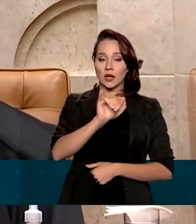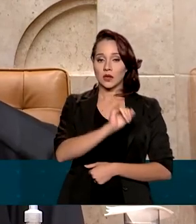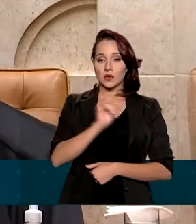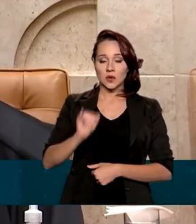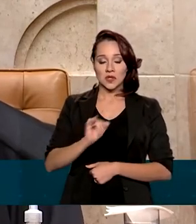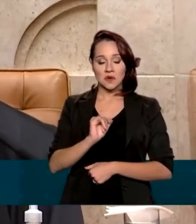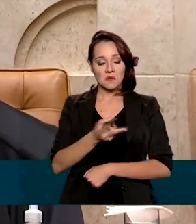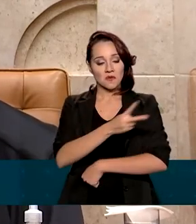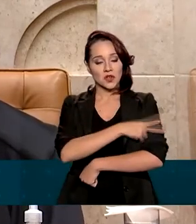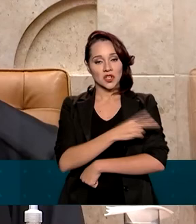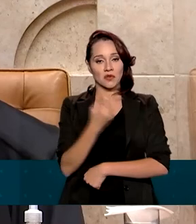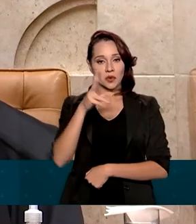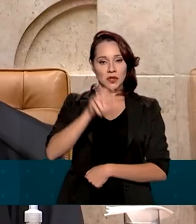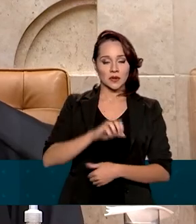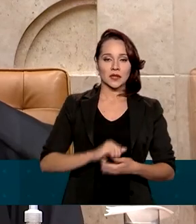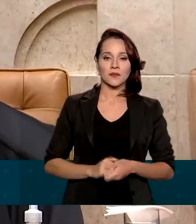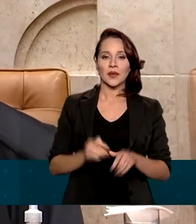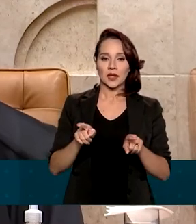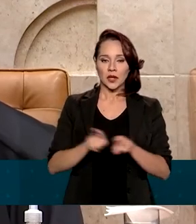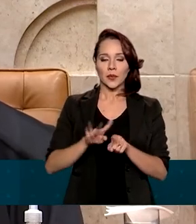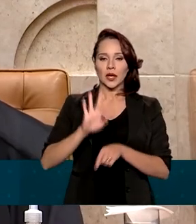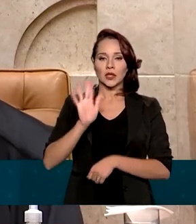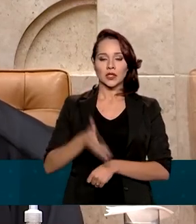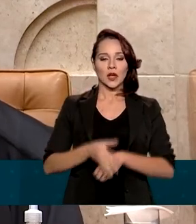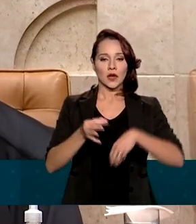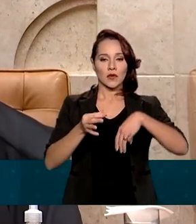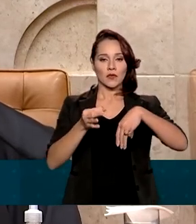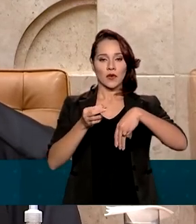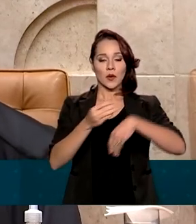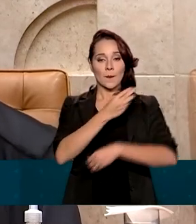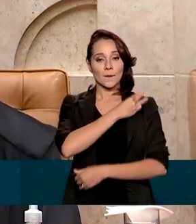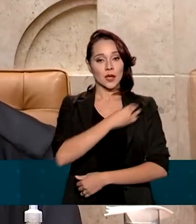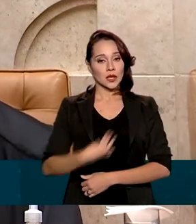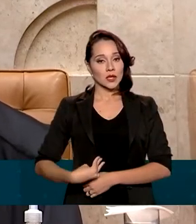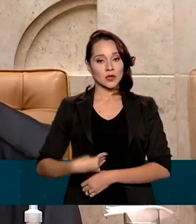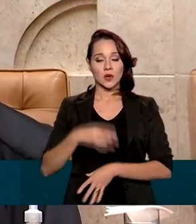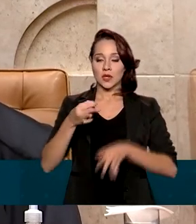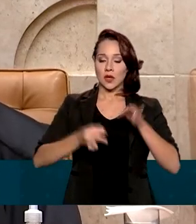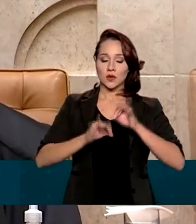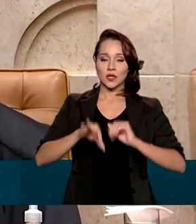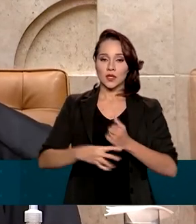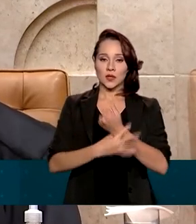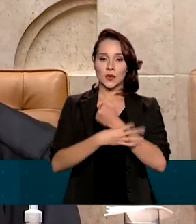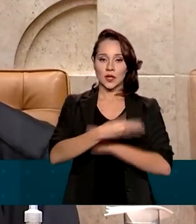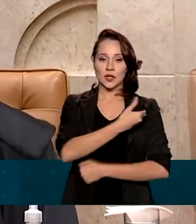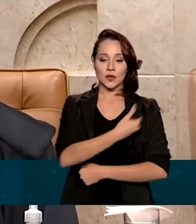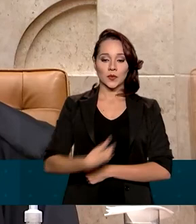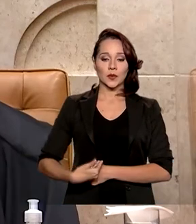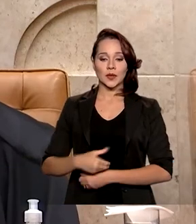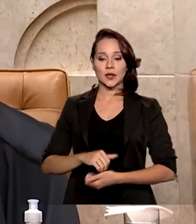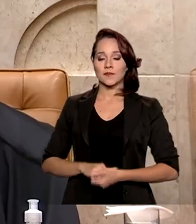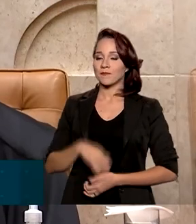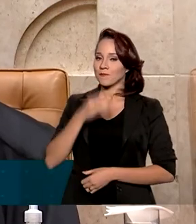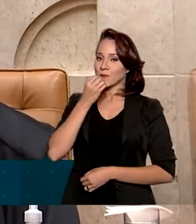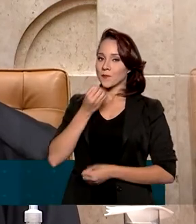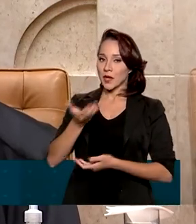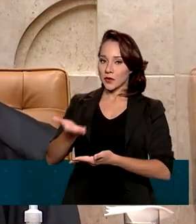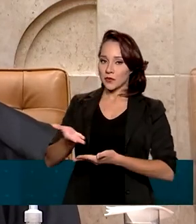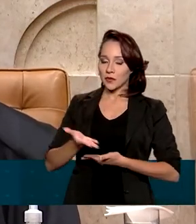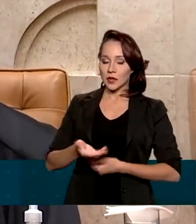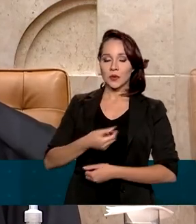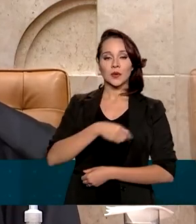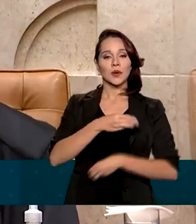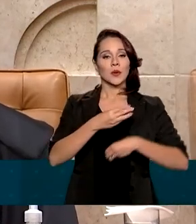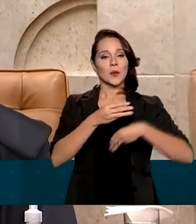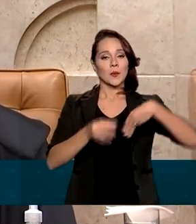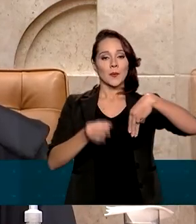por 2 vezes, bem como foi ministro da Justiça e Segurança Pública. Seja muito bem-vindo,